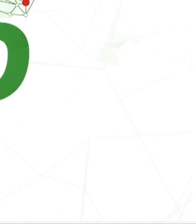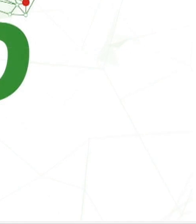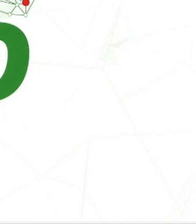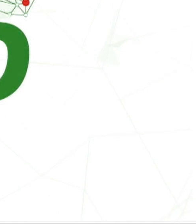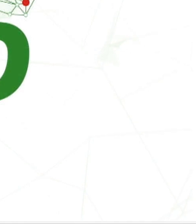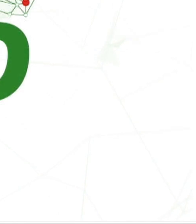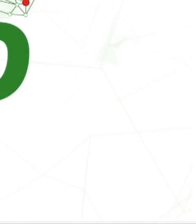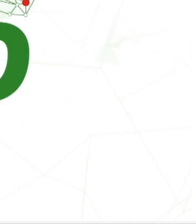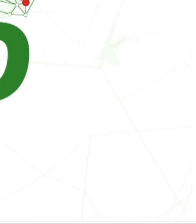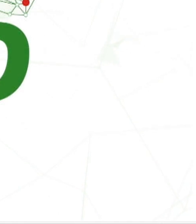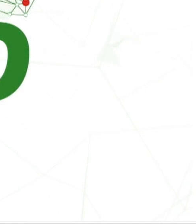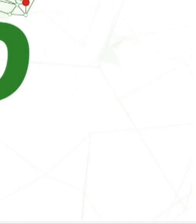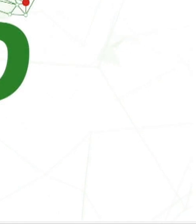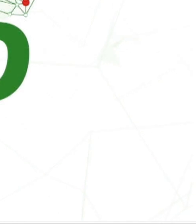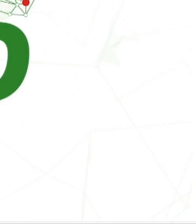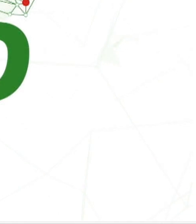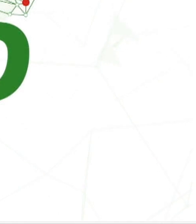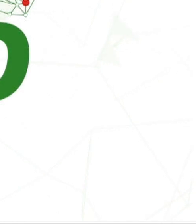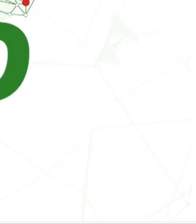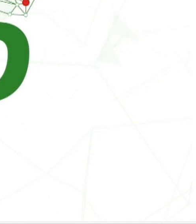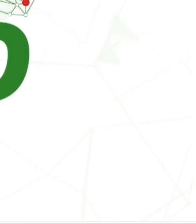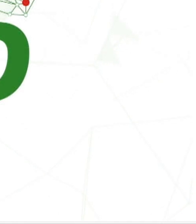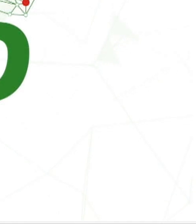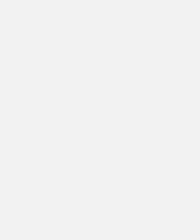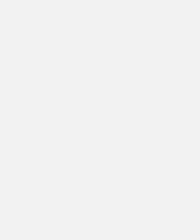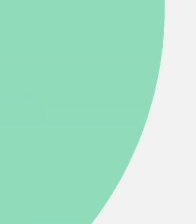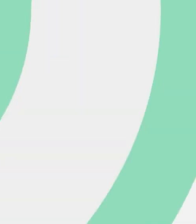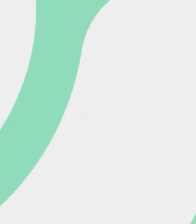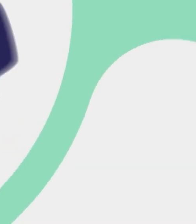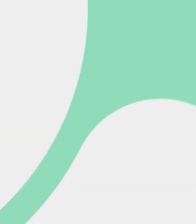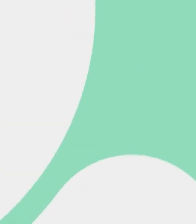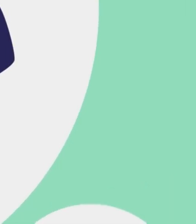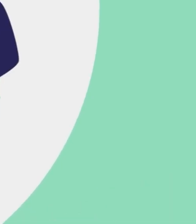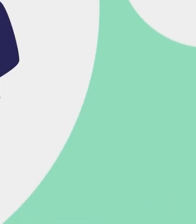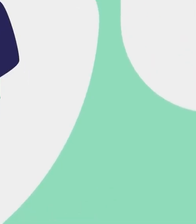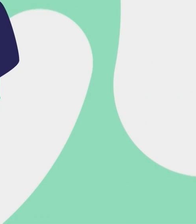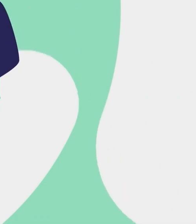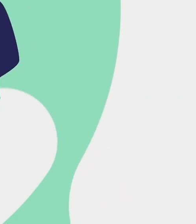Educação à distância, mudando realidades.